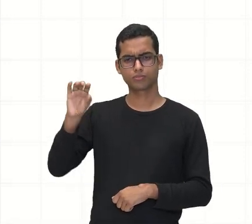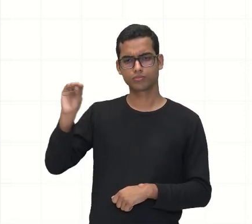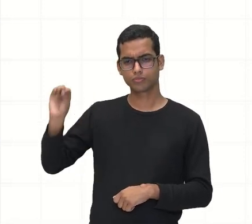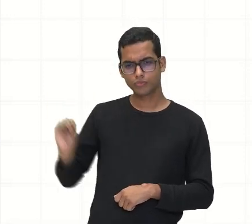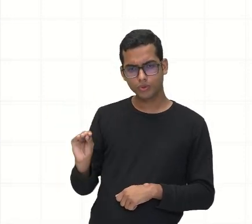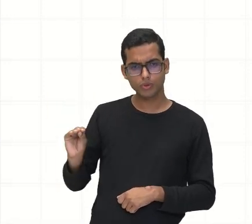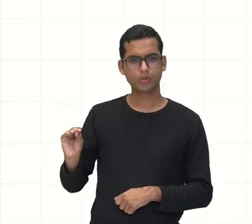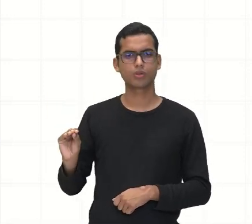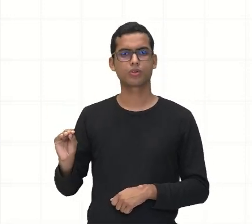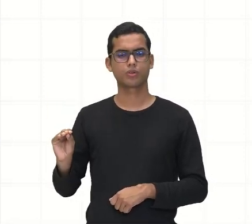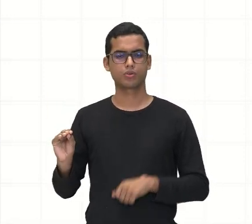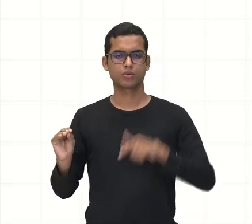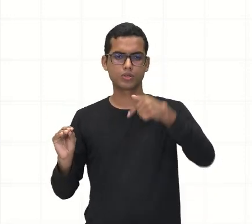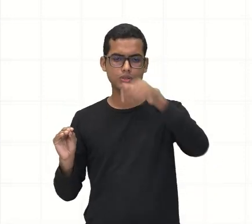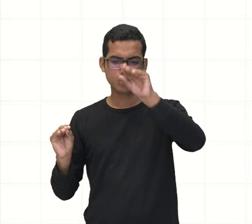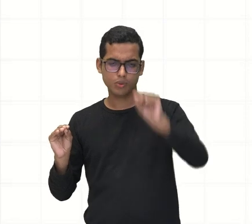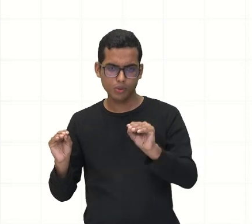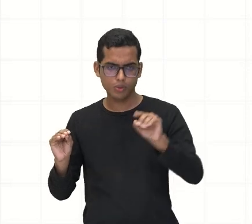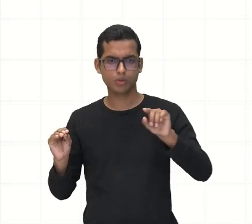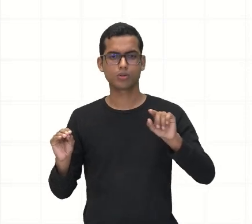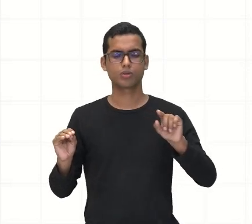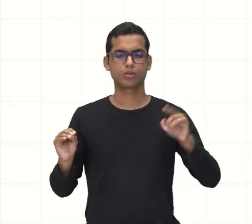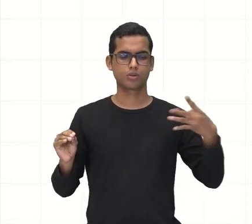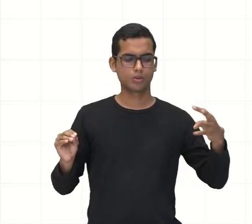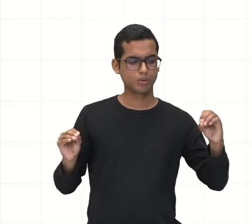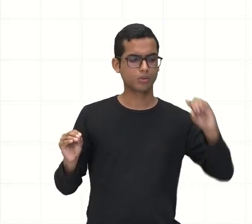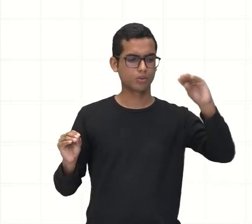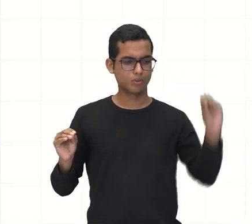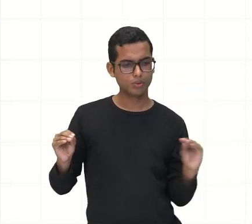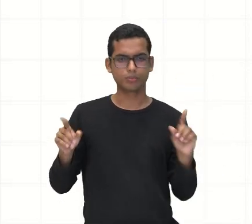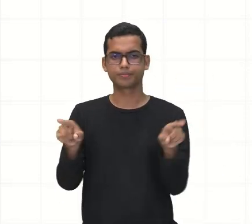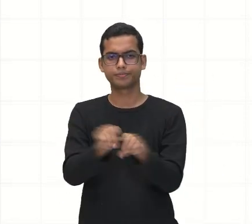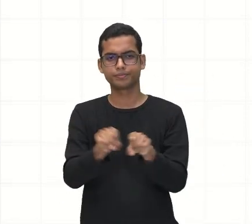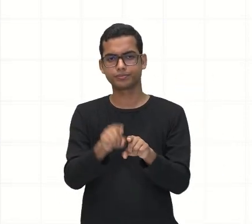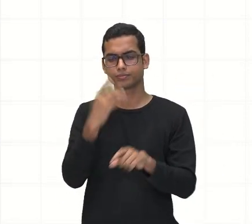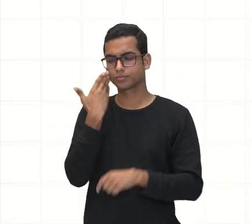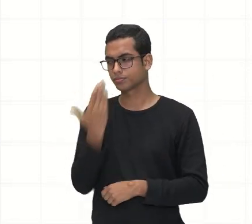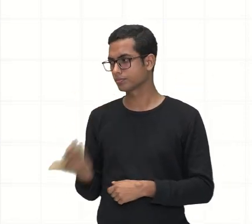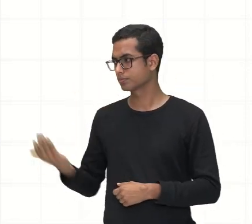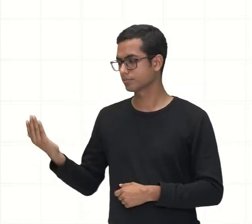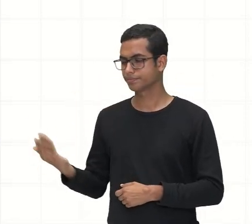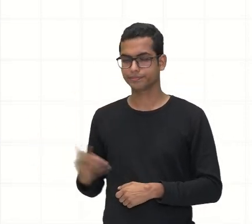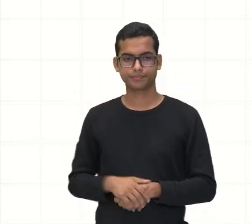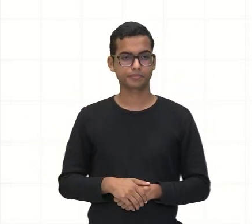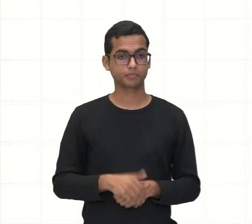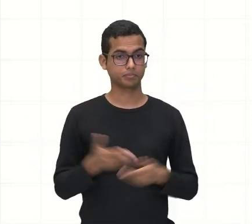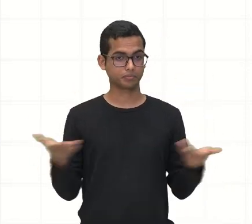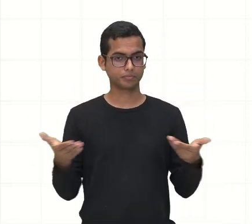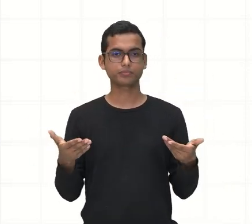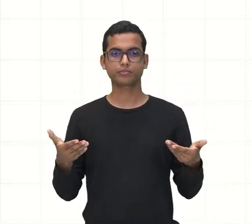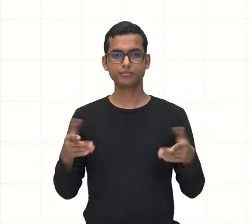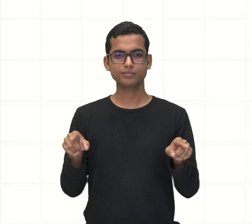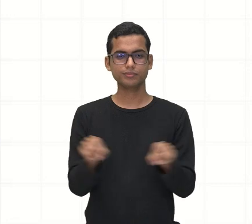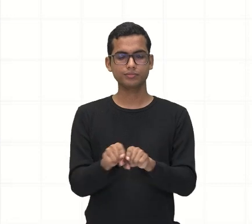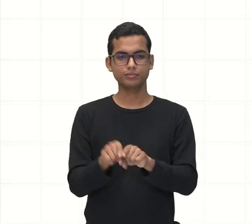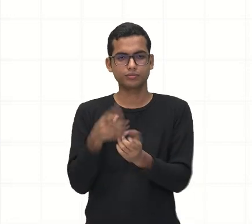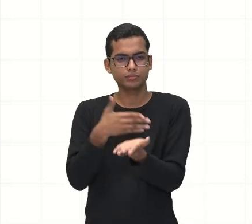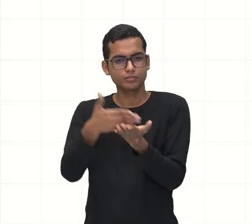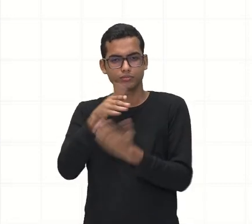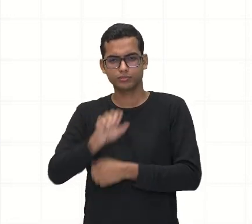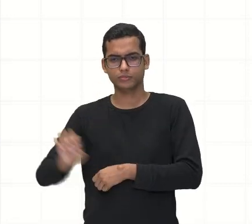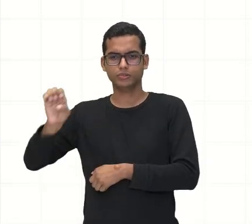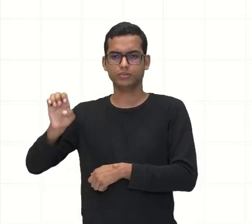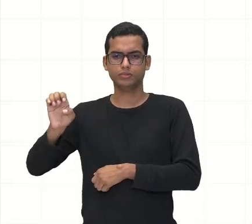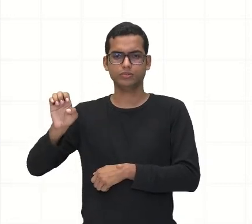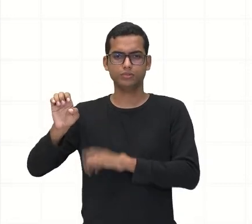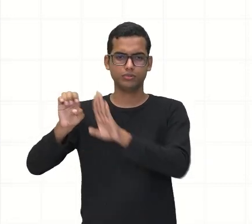apenas adição e subtração, certo? E aí nós vamos resolver obedecendo a ordem da esquerda para a direita.